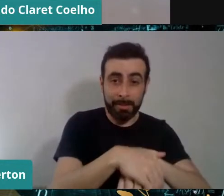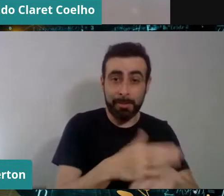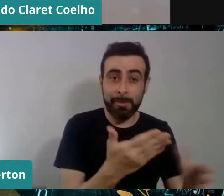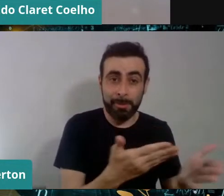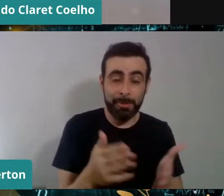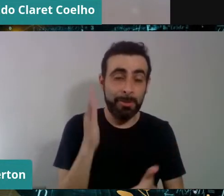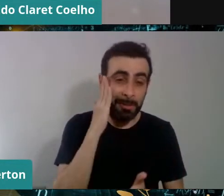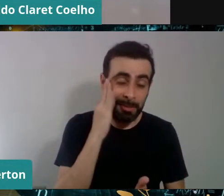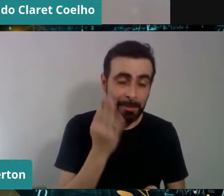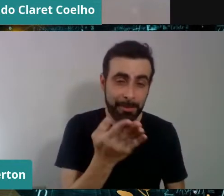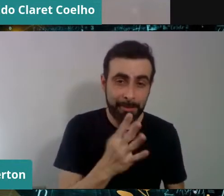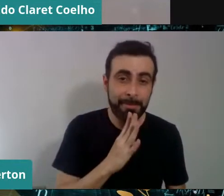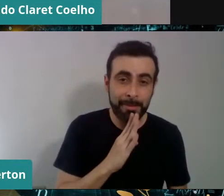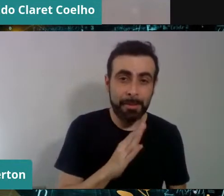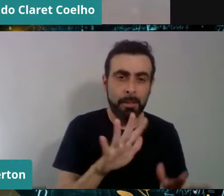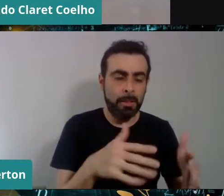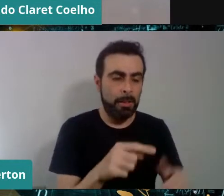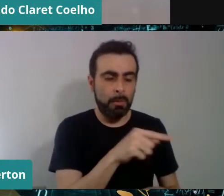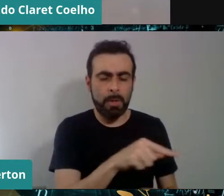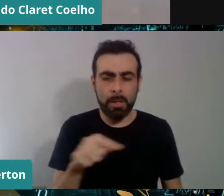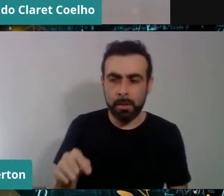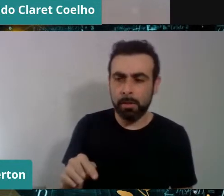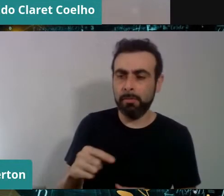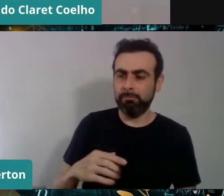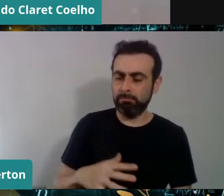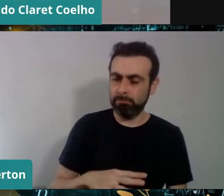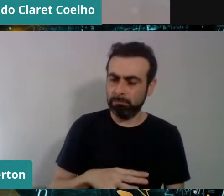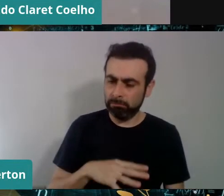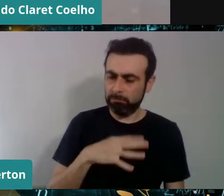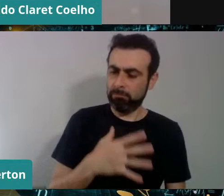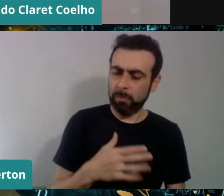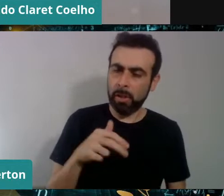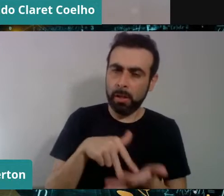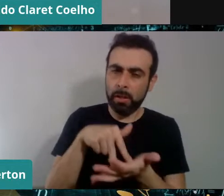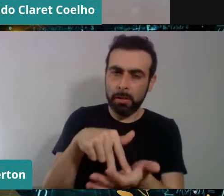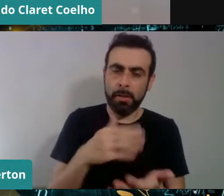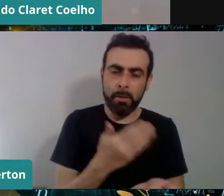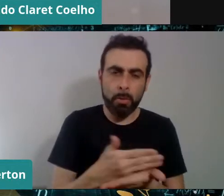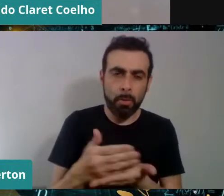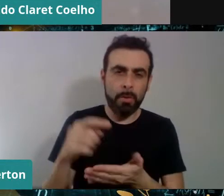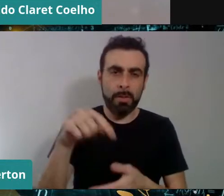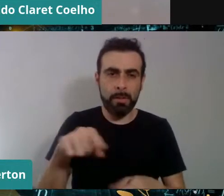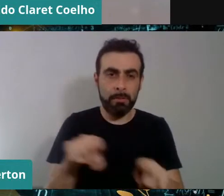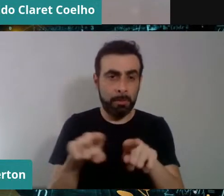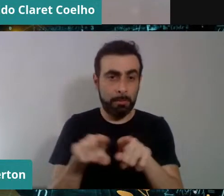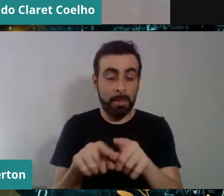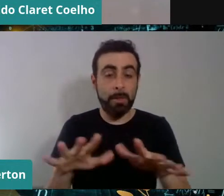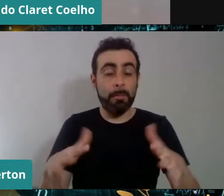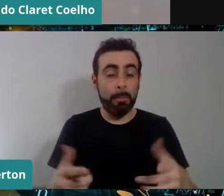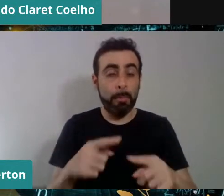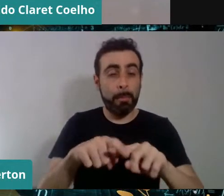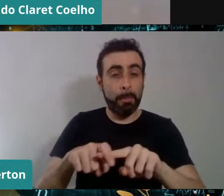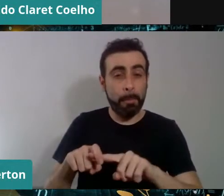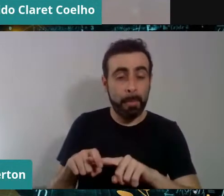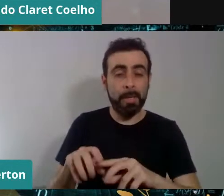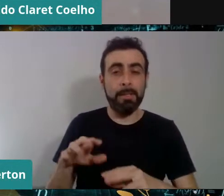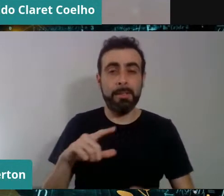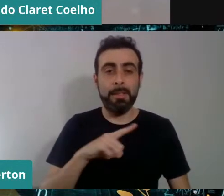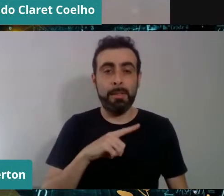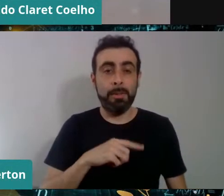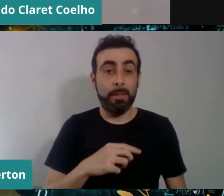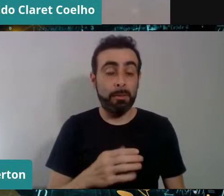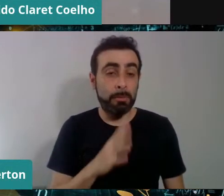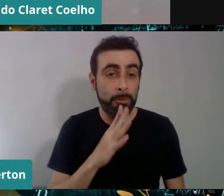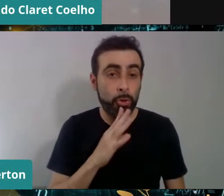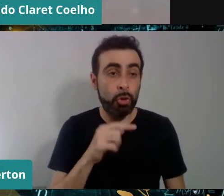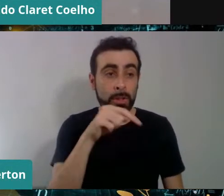E aí, então, eu fui ficando mais entusiasmado com as coisas, né? E com isso, eu acabei fazendo meu concurso no